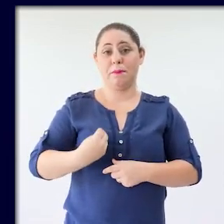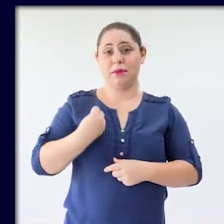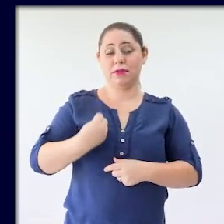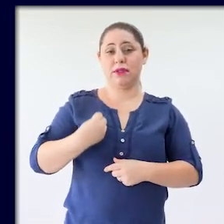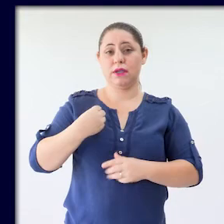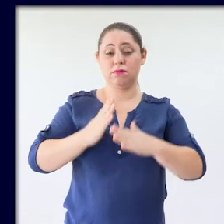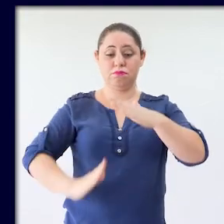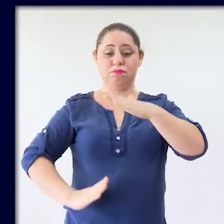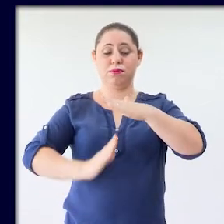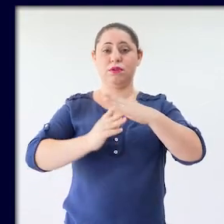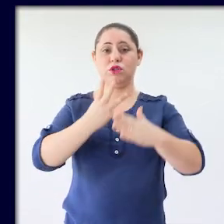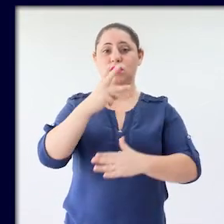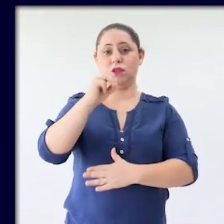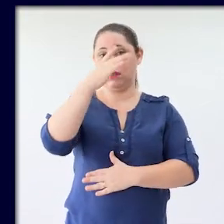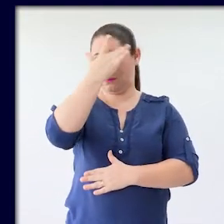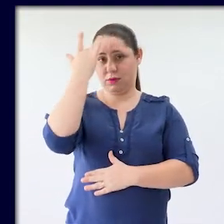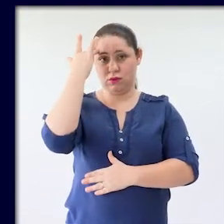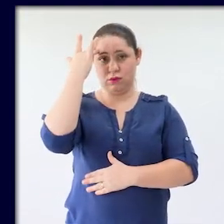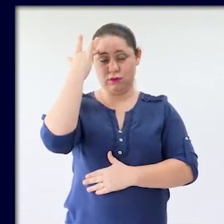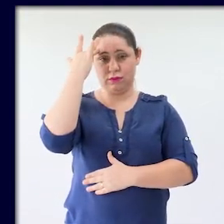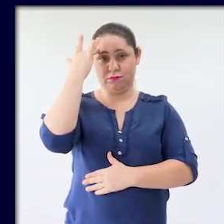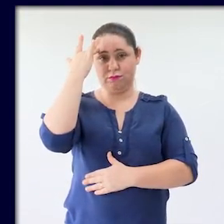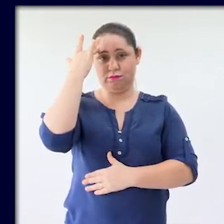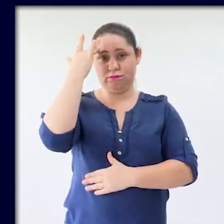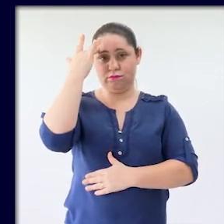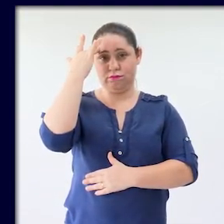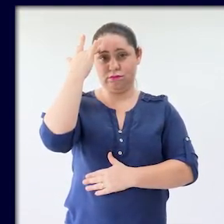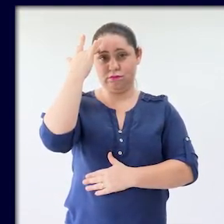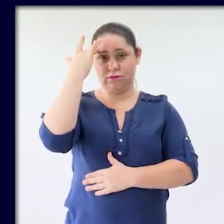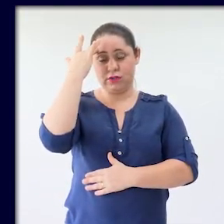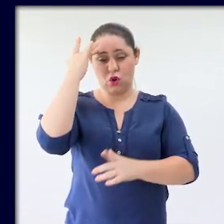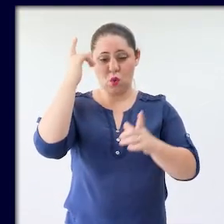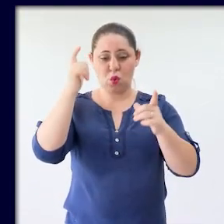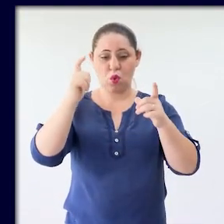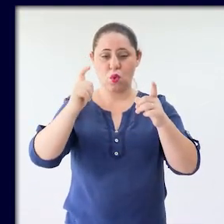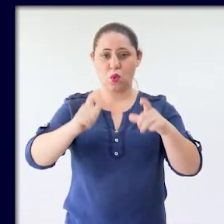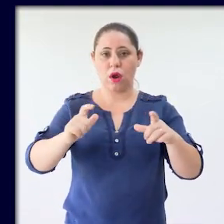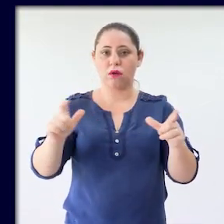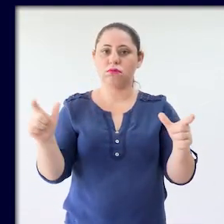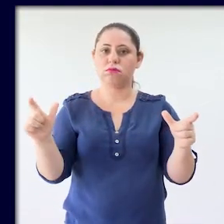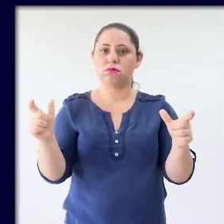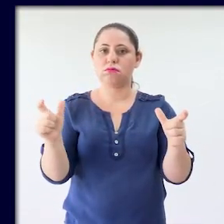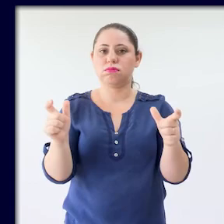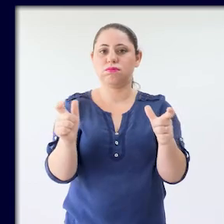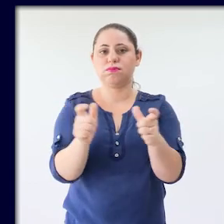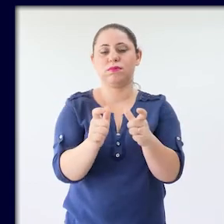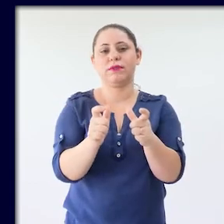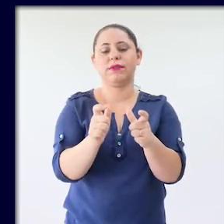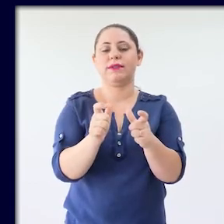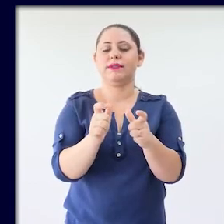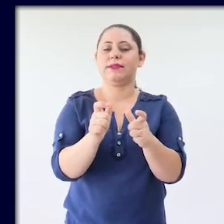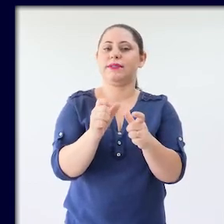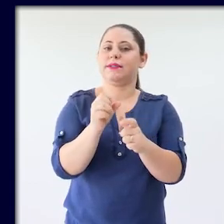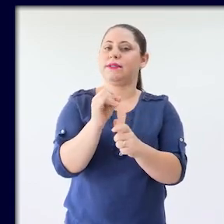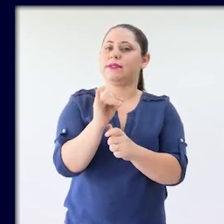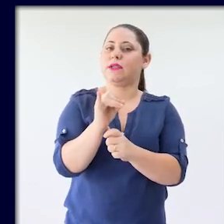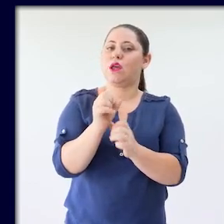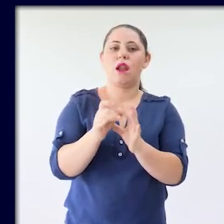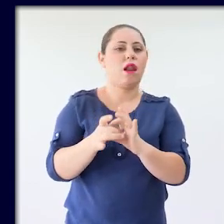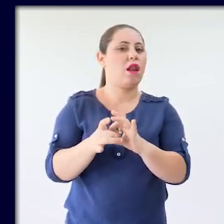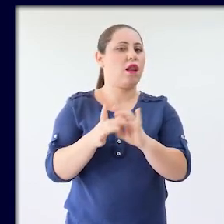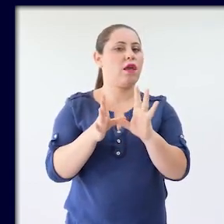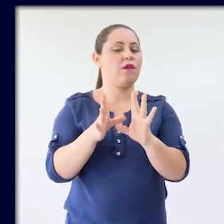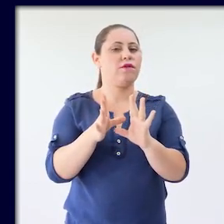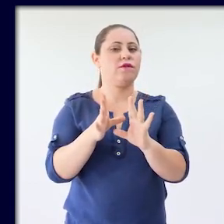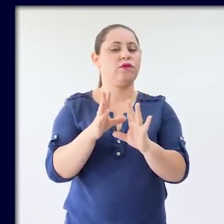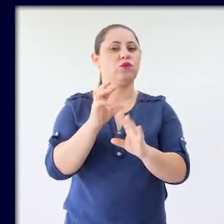supor, a presença máxima aí de 30 pessoas, né? Num ambiente reduzido, ainda